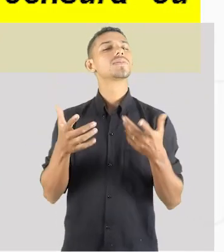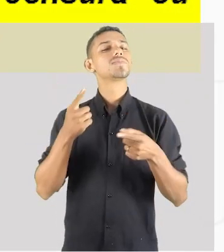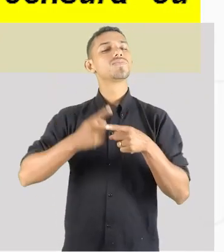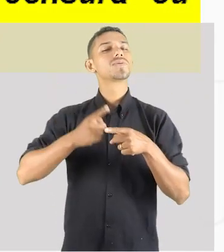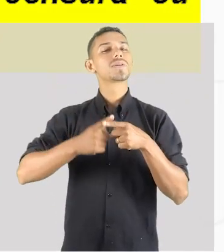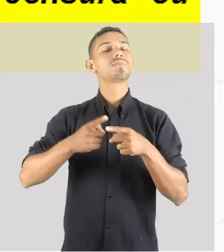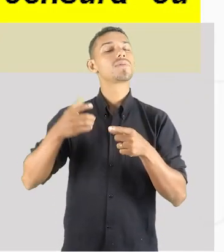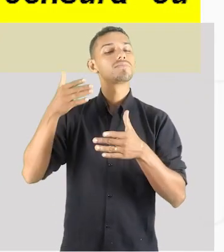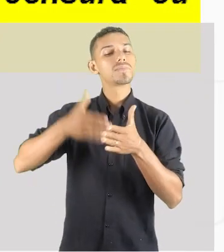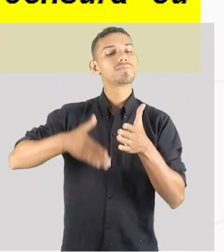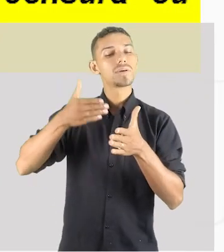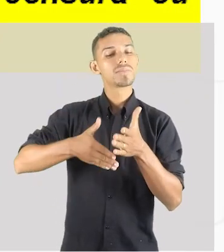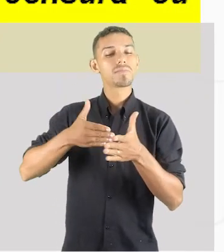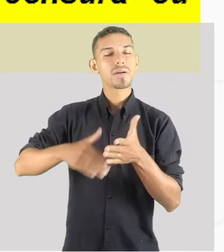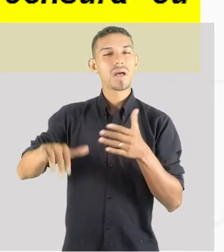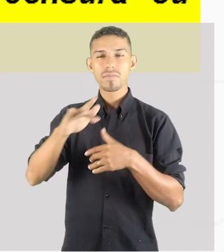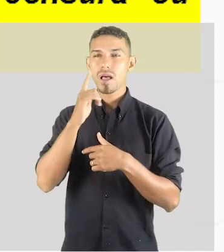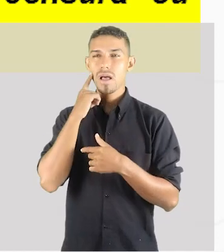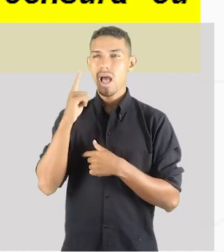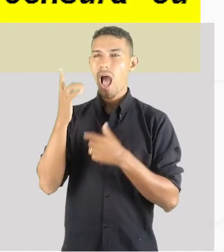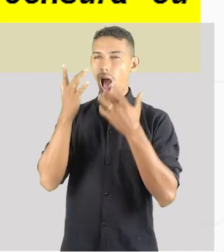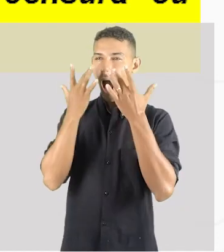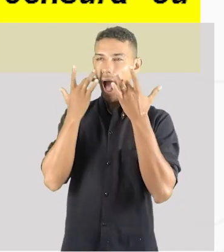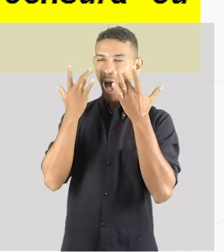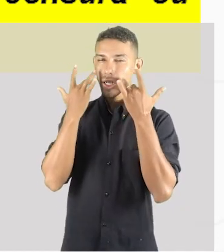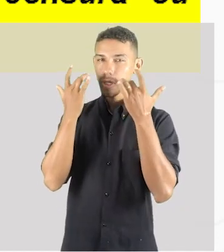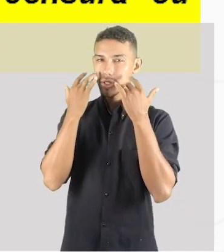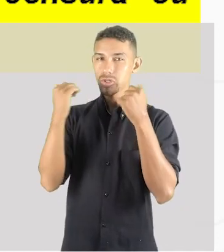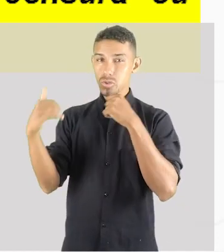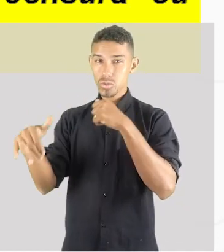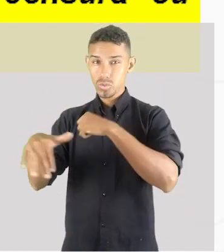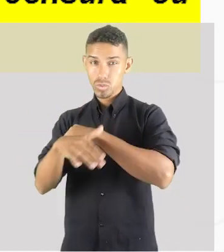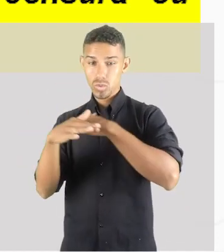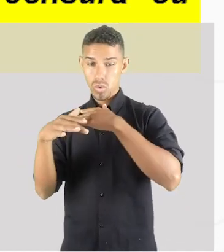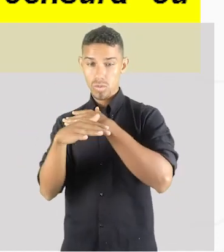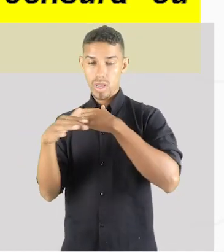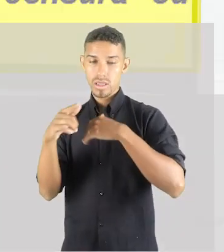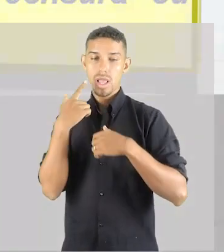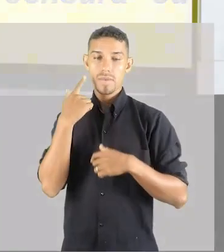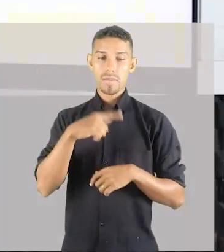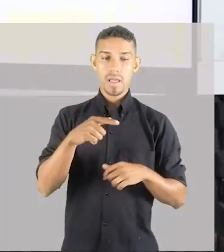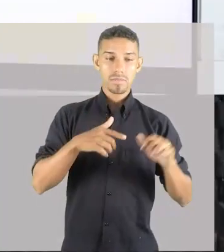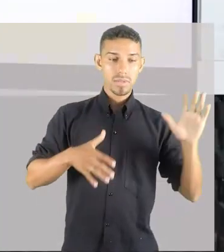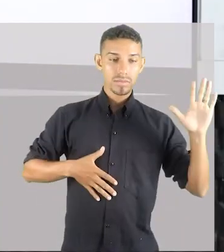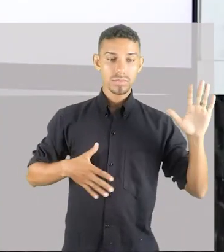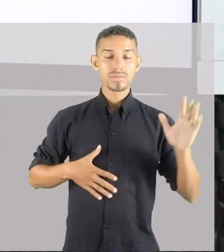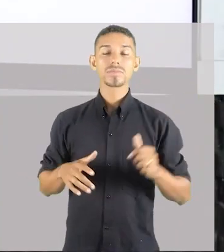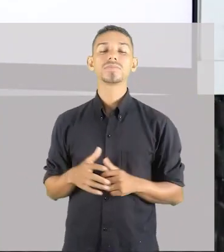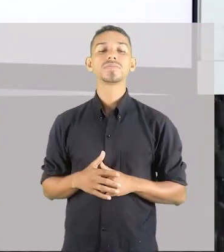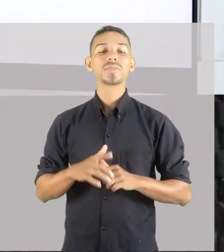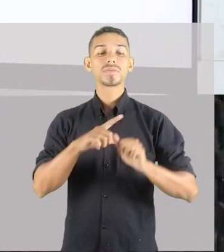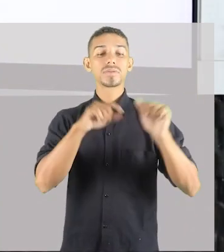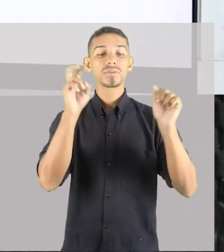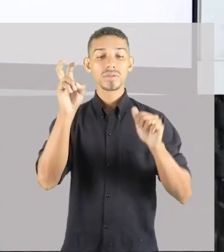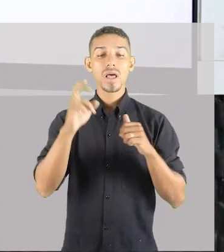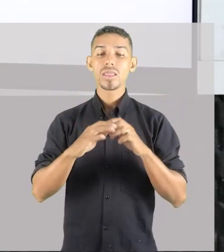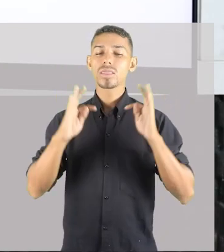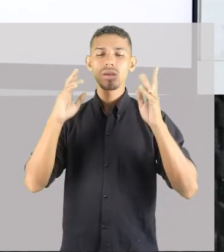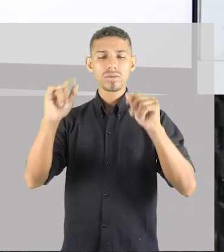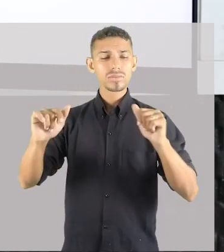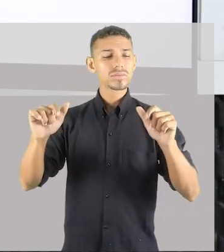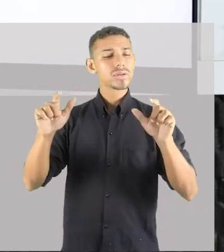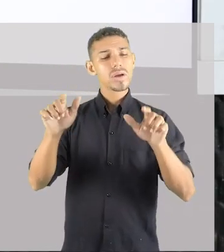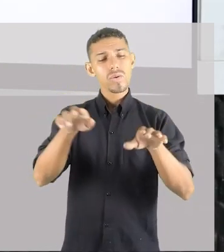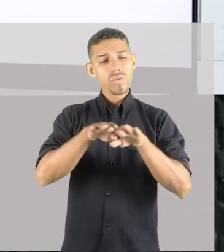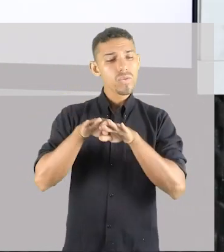esbarra nesta marginalização da arte urbana Artigo 5 todos são iguais perante a leis tem direito à Vida